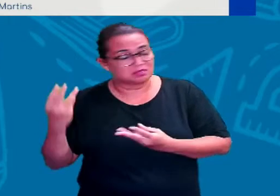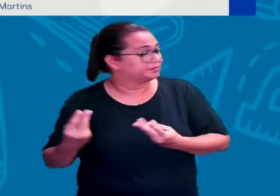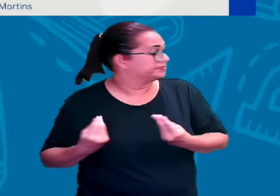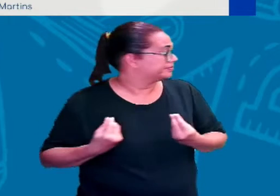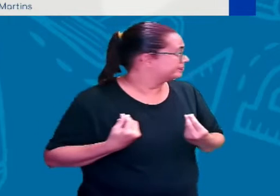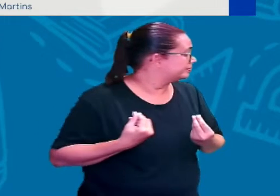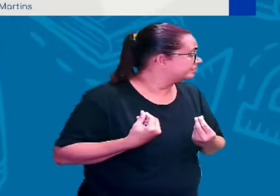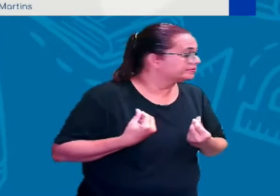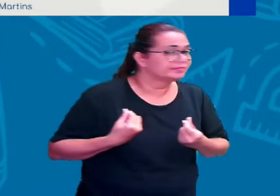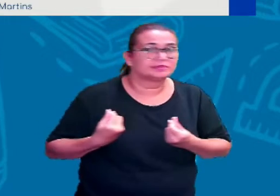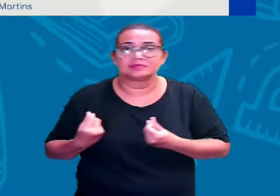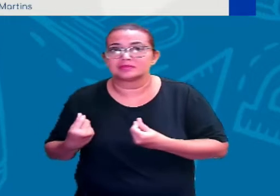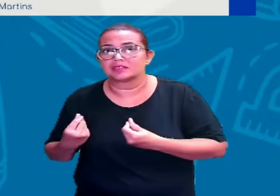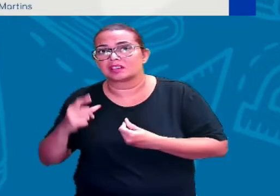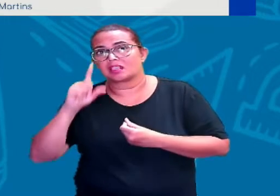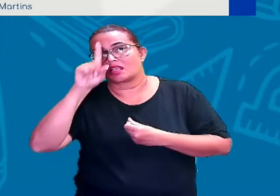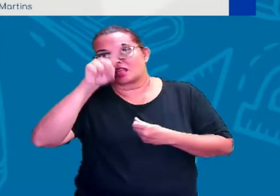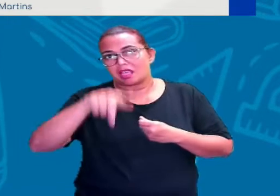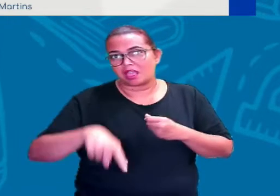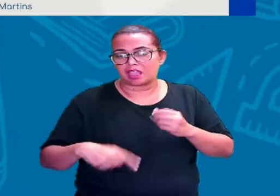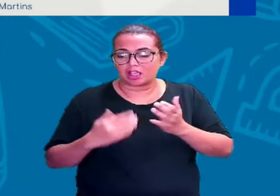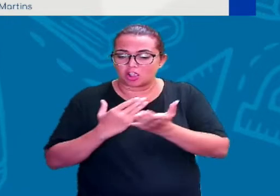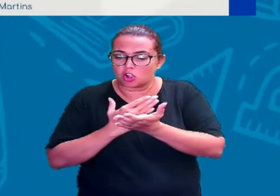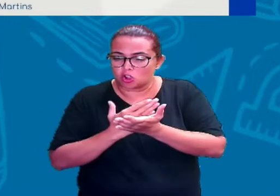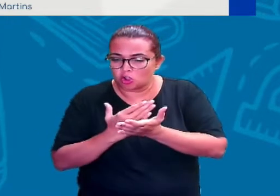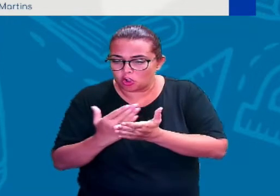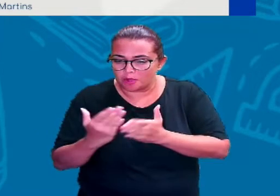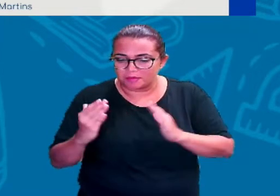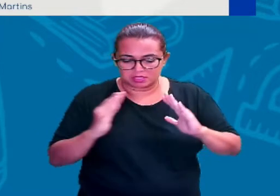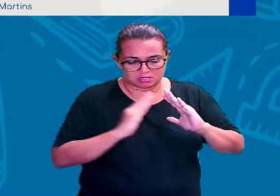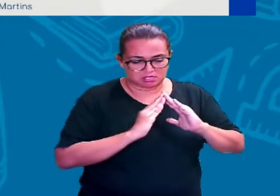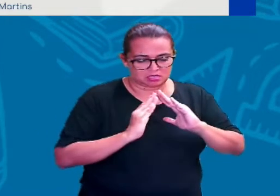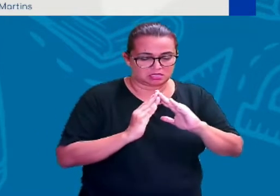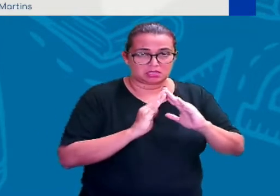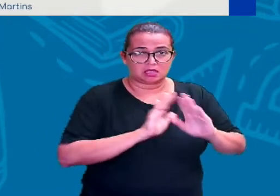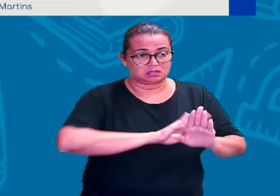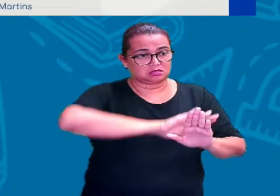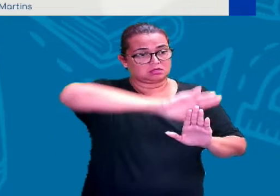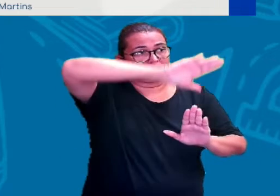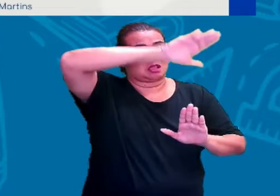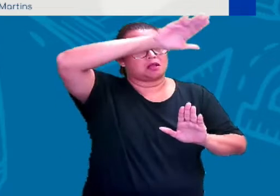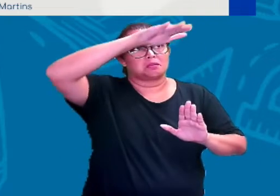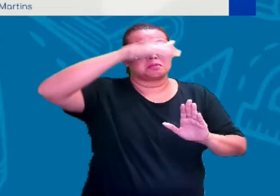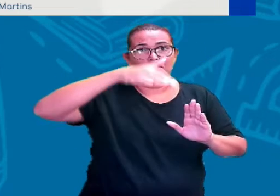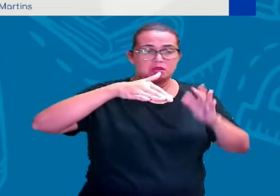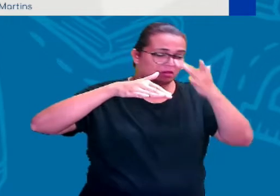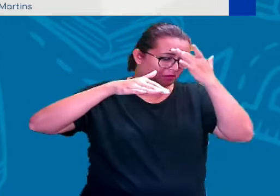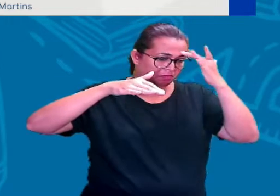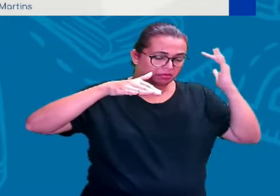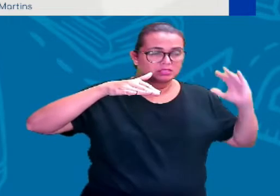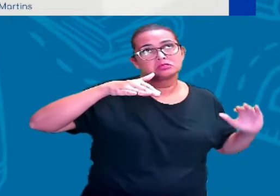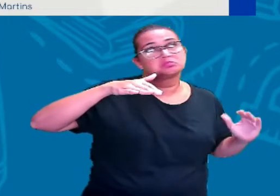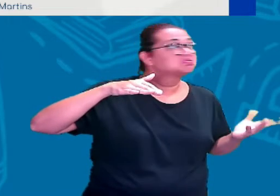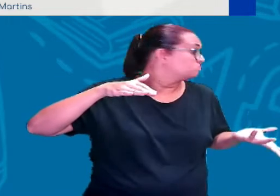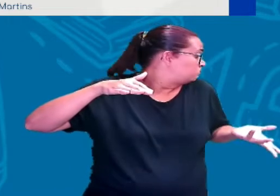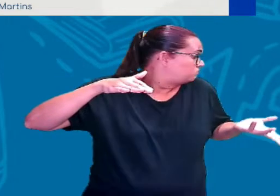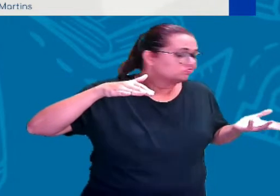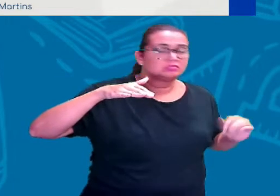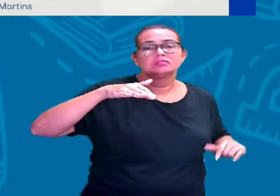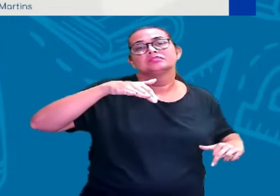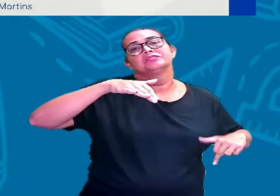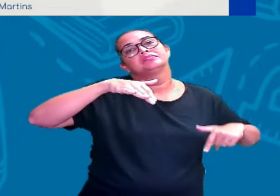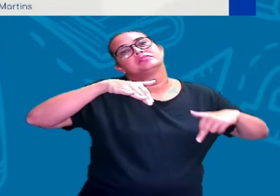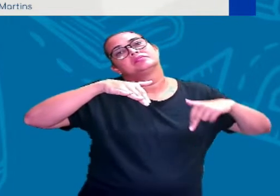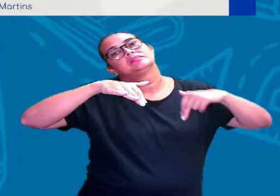que originou a formação de favelas, vamos dizer assim, dos morros, né? Então as pessoas iam morar